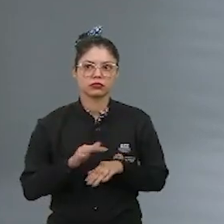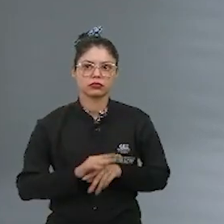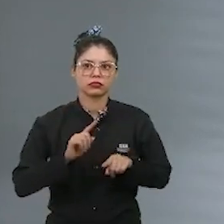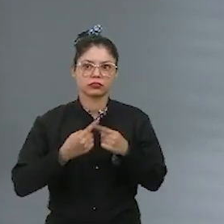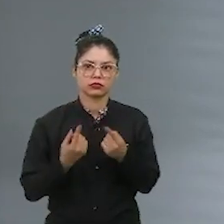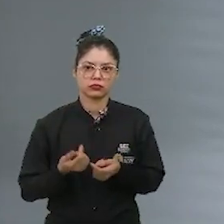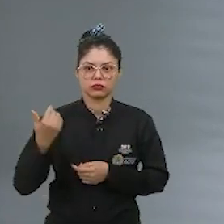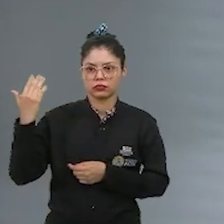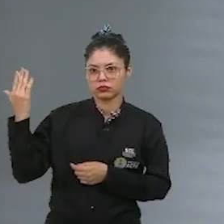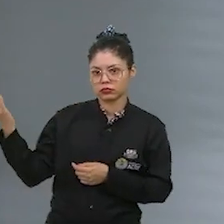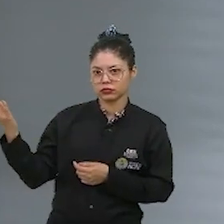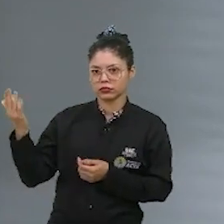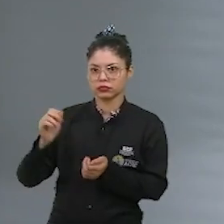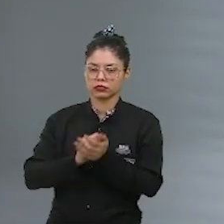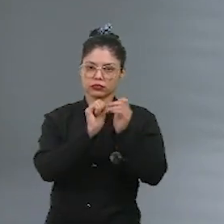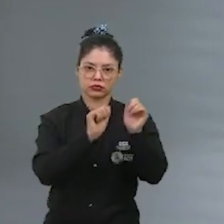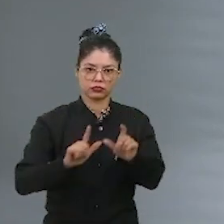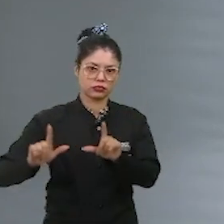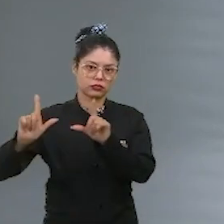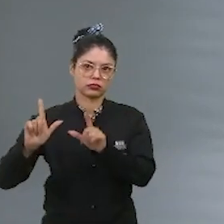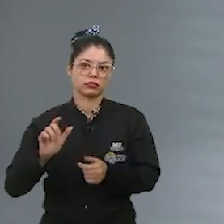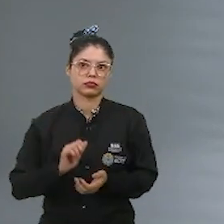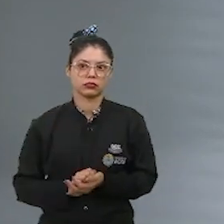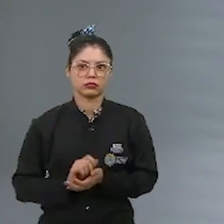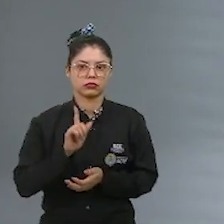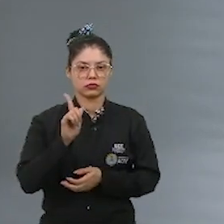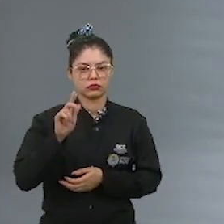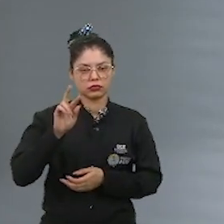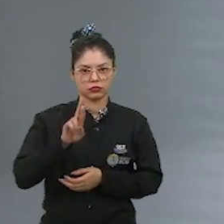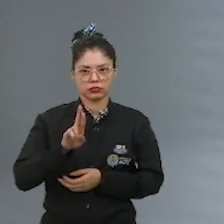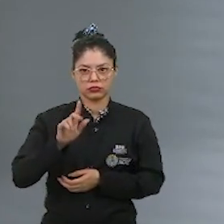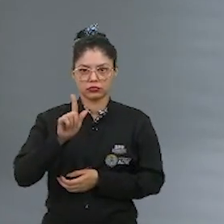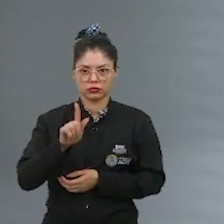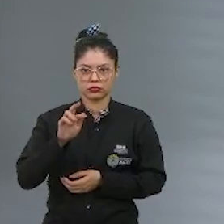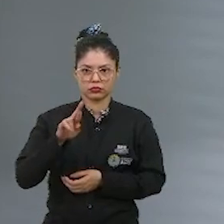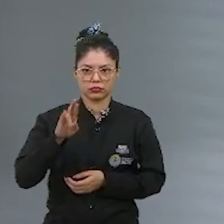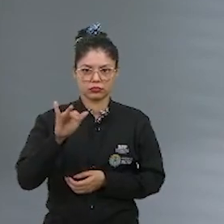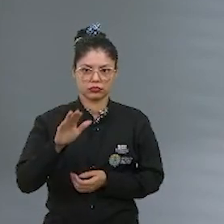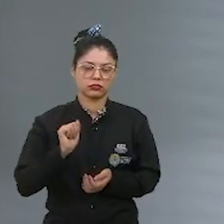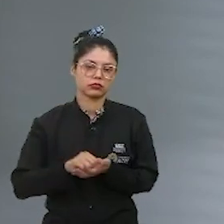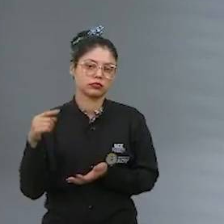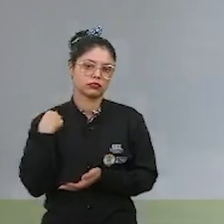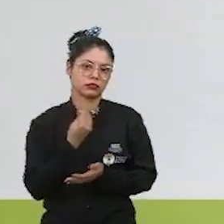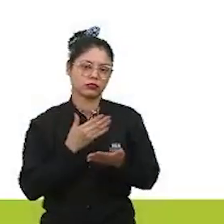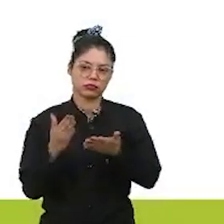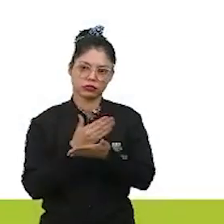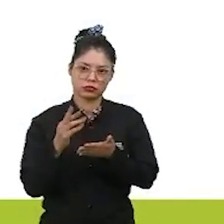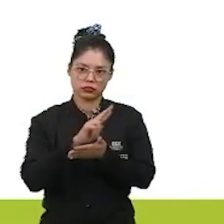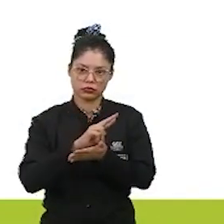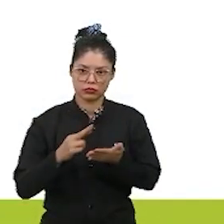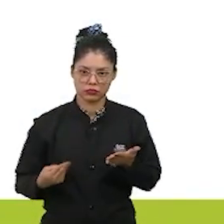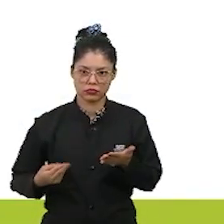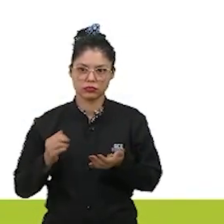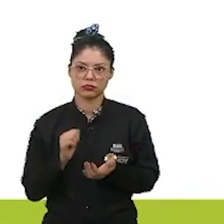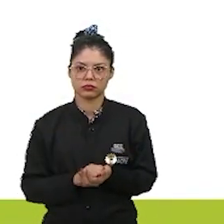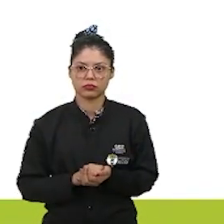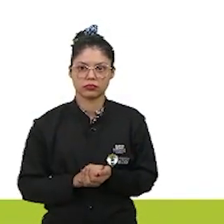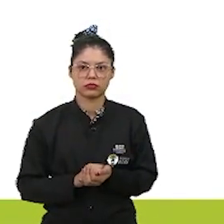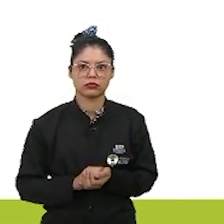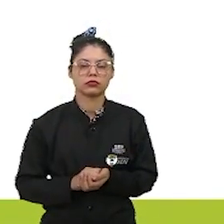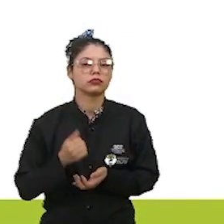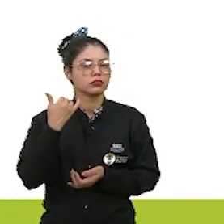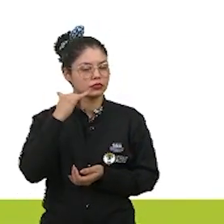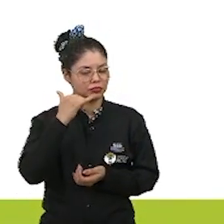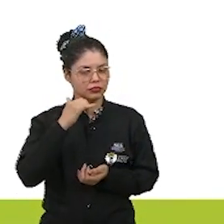mais uma vez aí para vocês na tela, o nosso QR Code ou QR Code do nosso caderno de redação. Aponta o